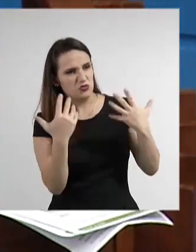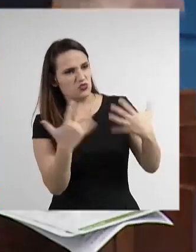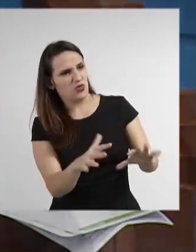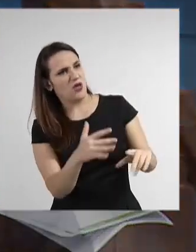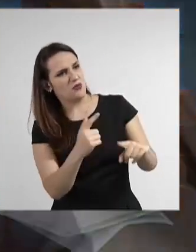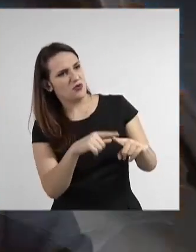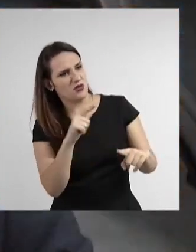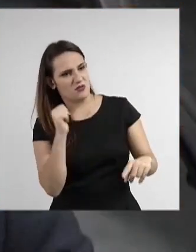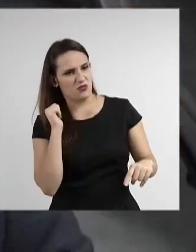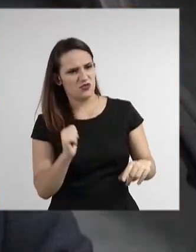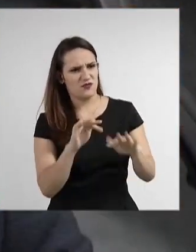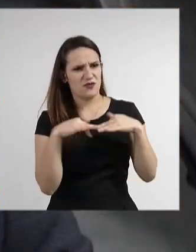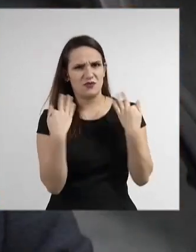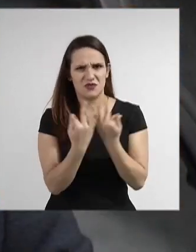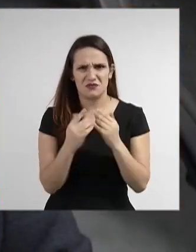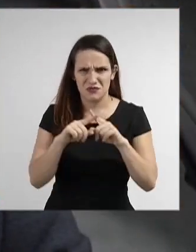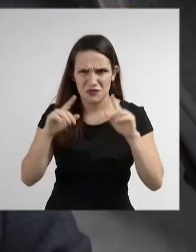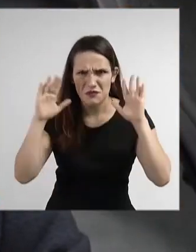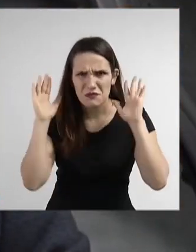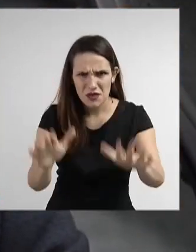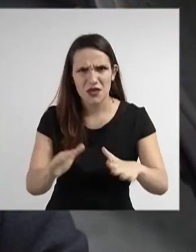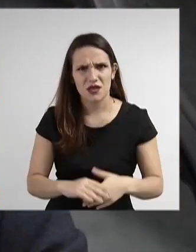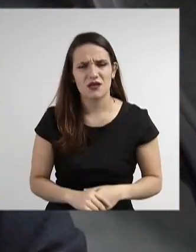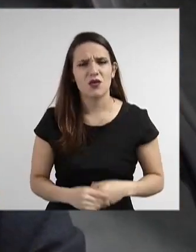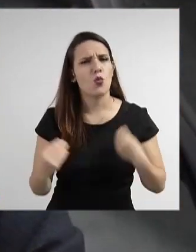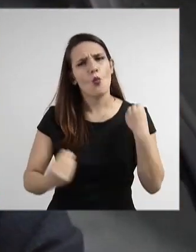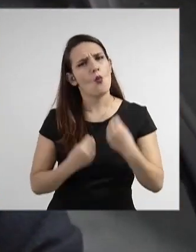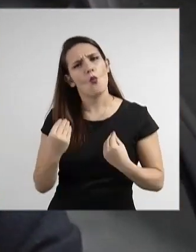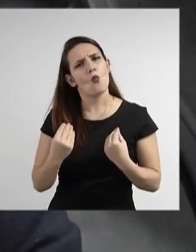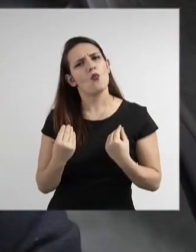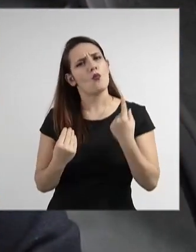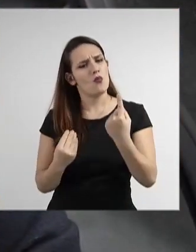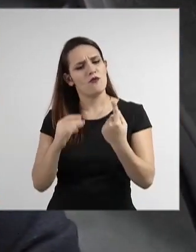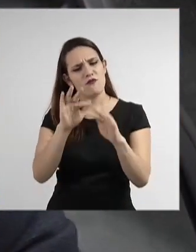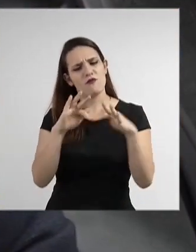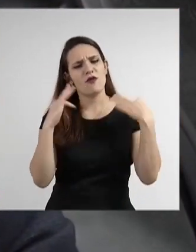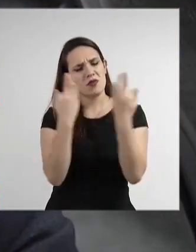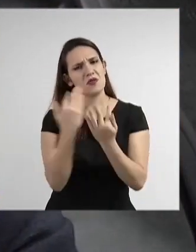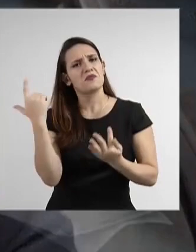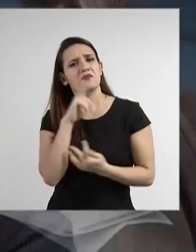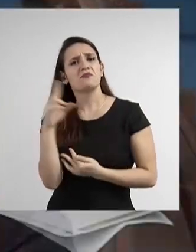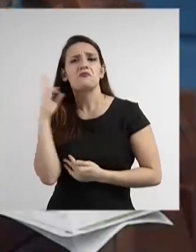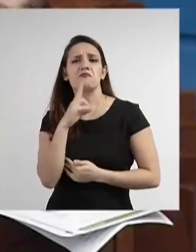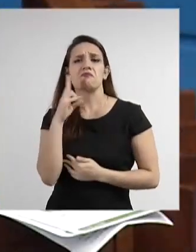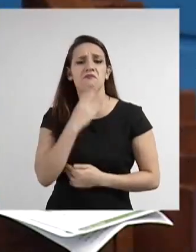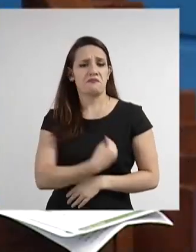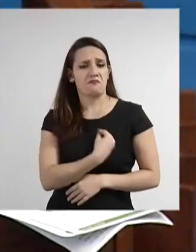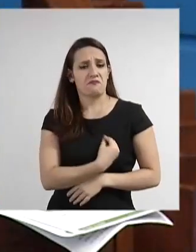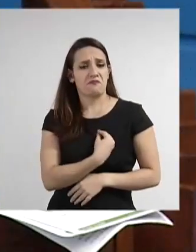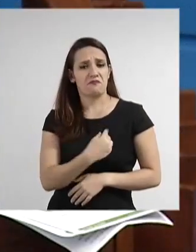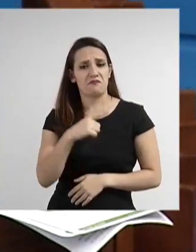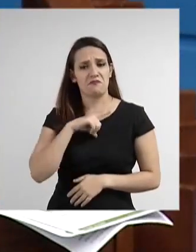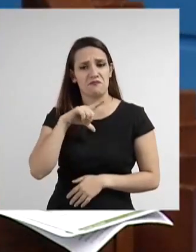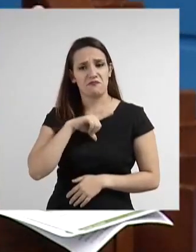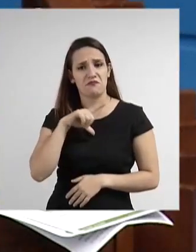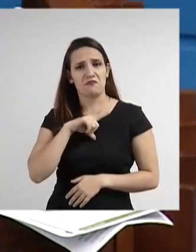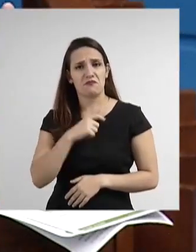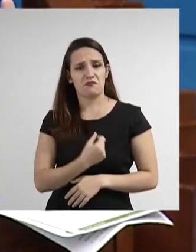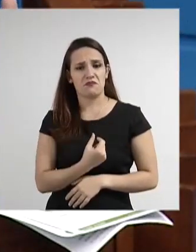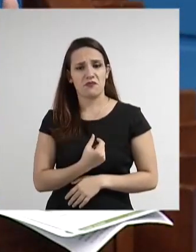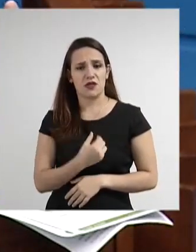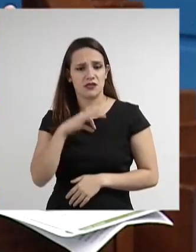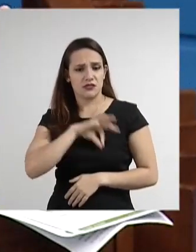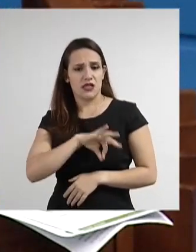Família. Como é que entra na cabeça de alguém que uma família vai se contentar em receber